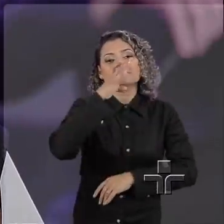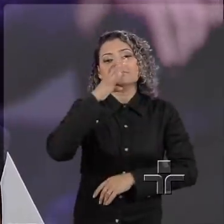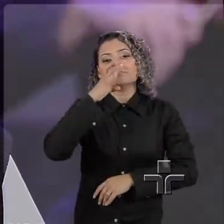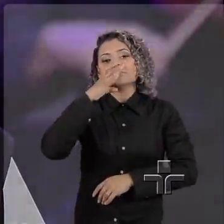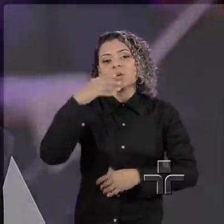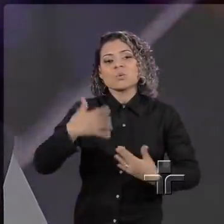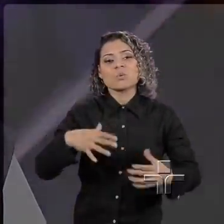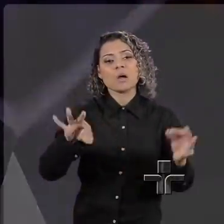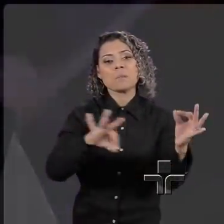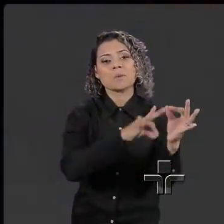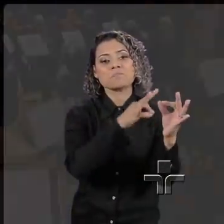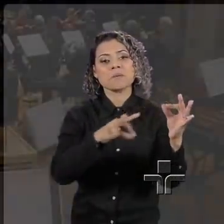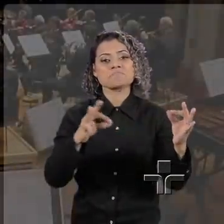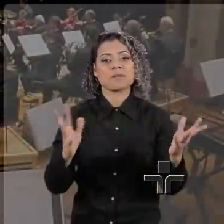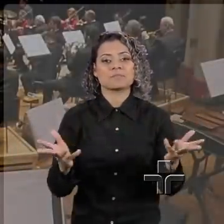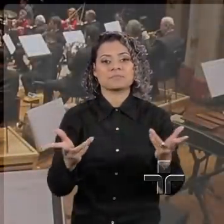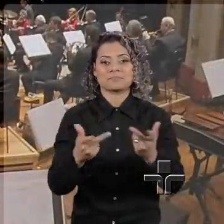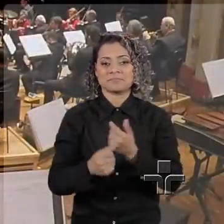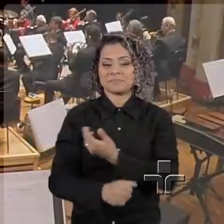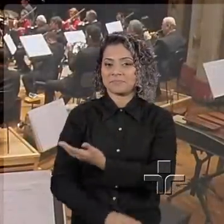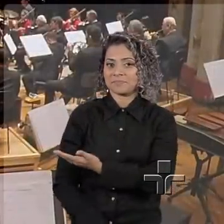concertos inéditos.